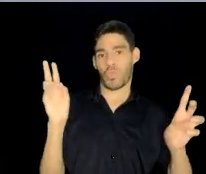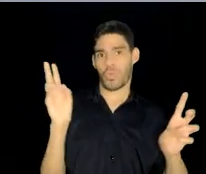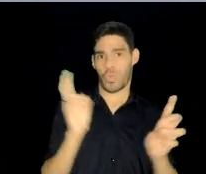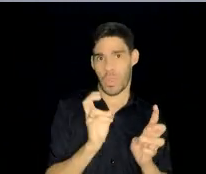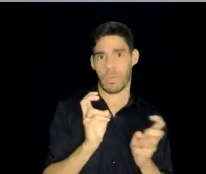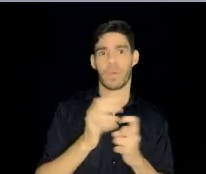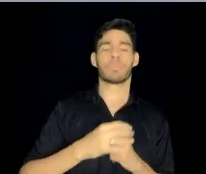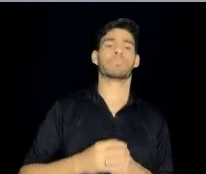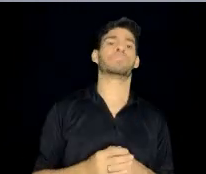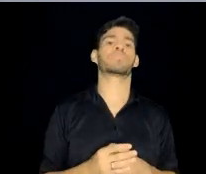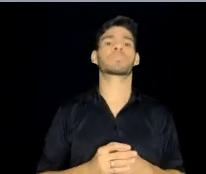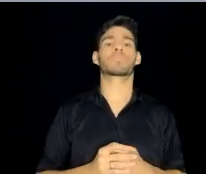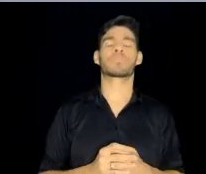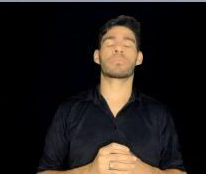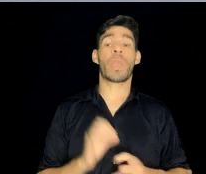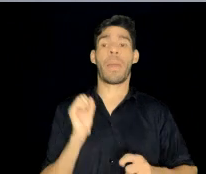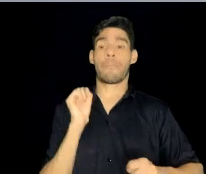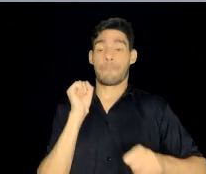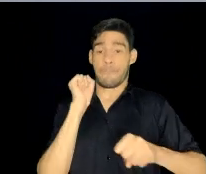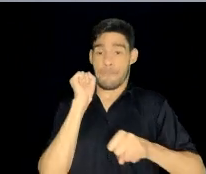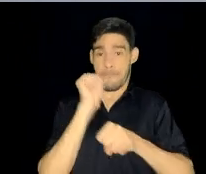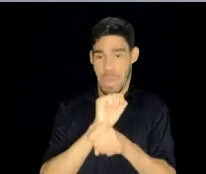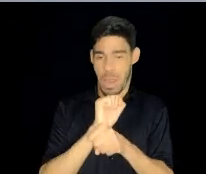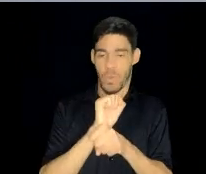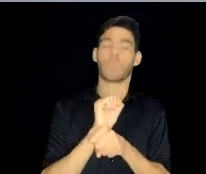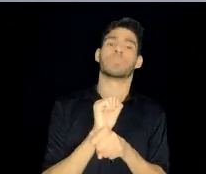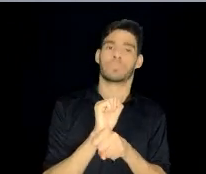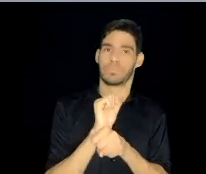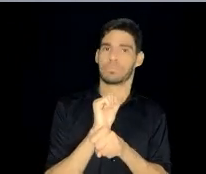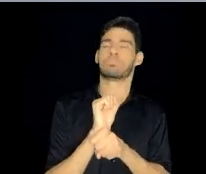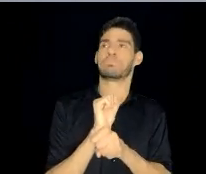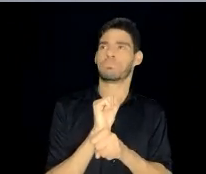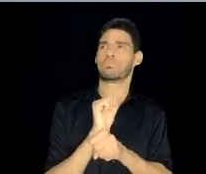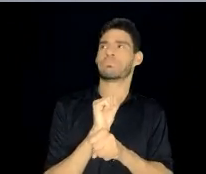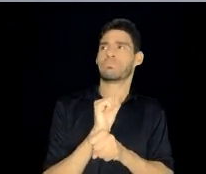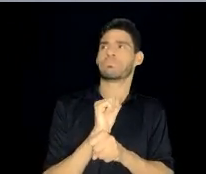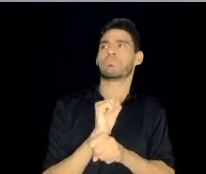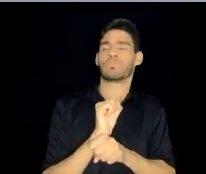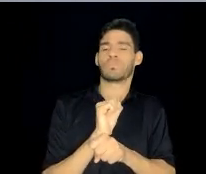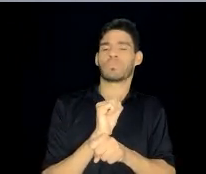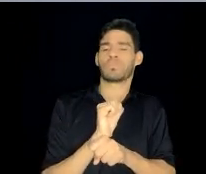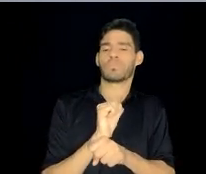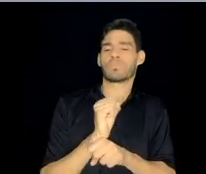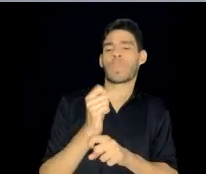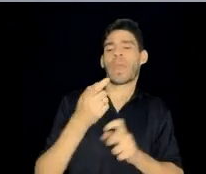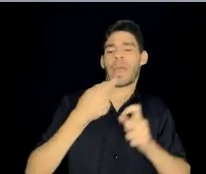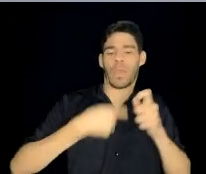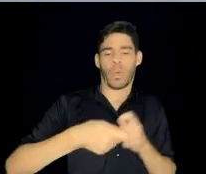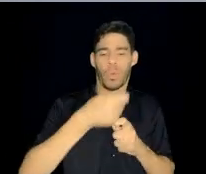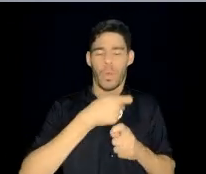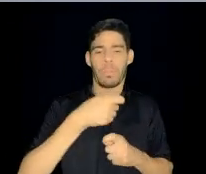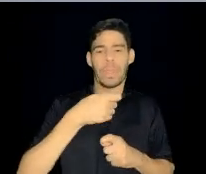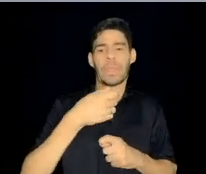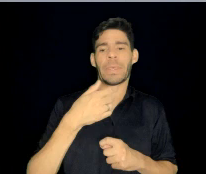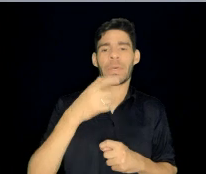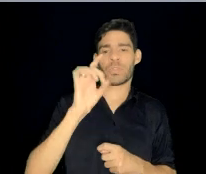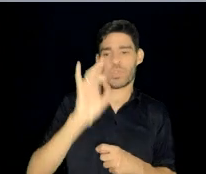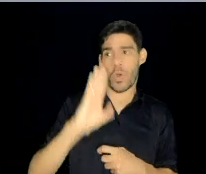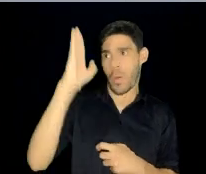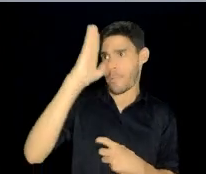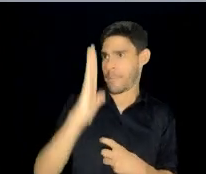Né? Bom, diante da paralisação de grande parte da atividade